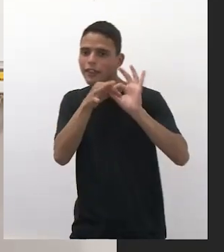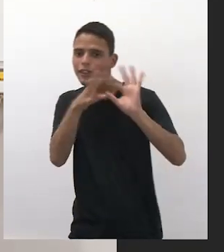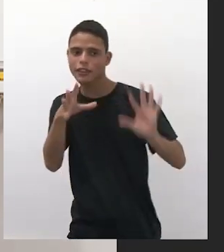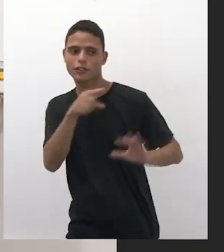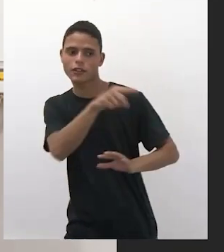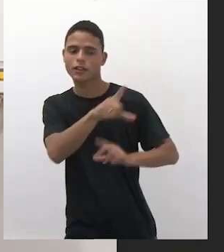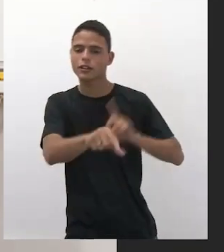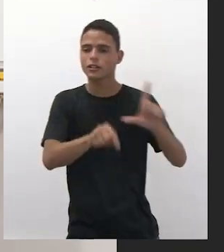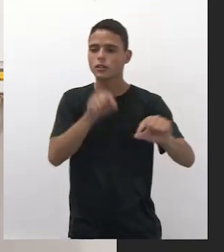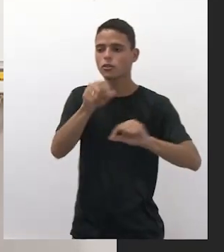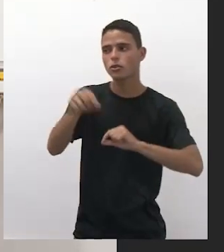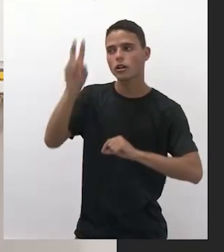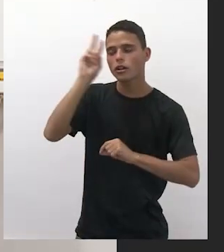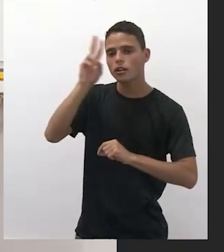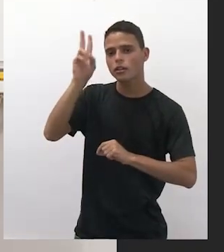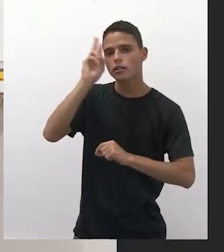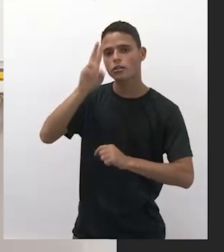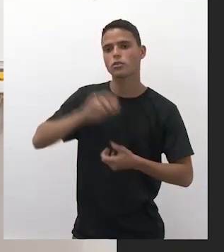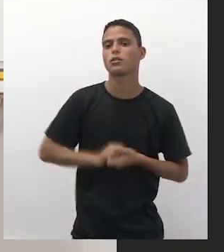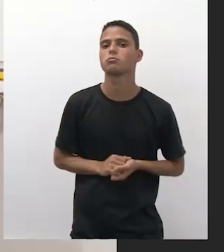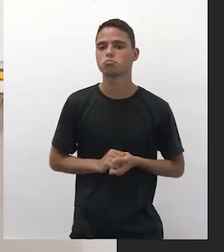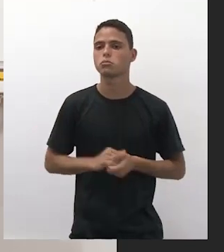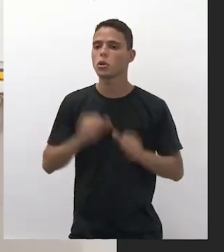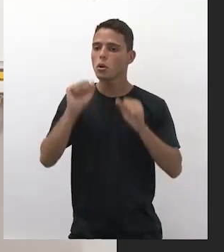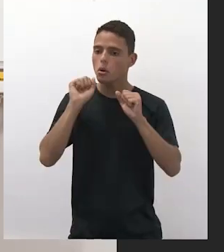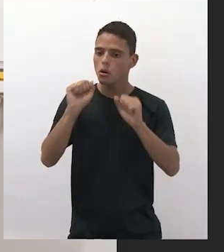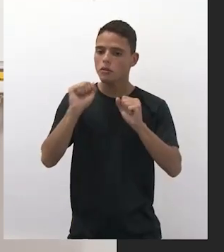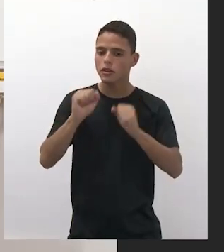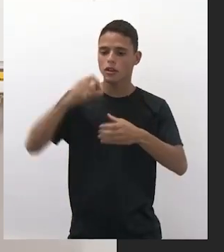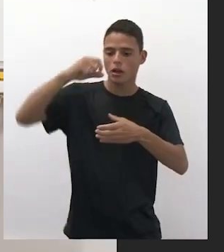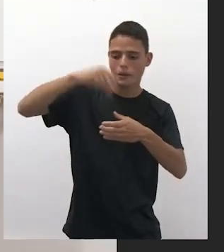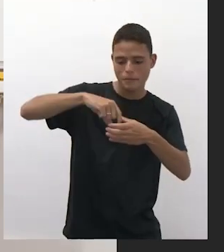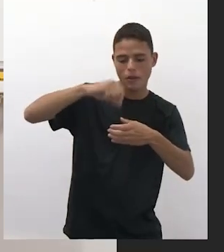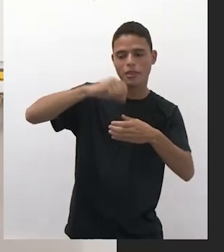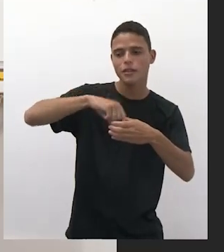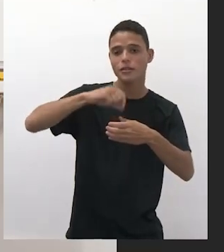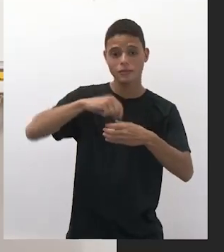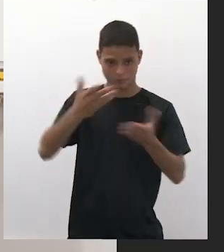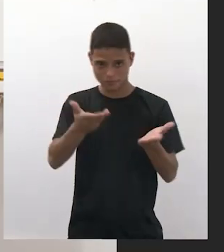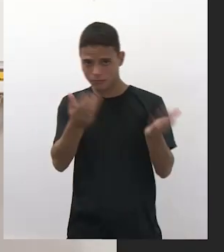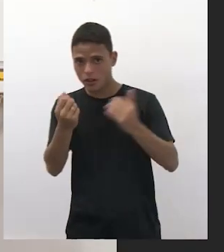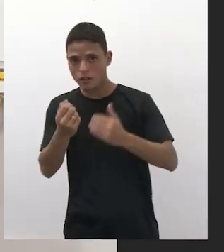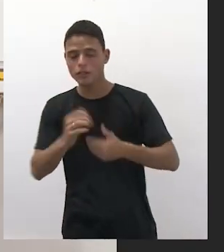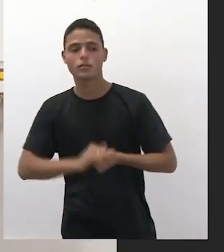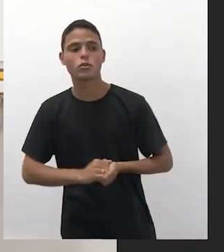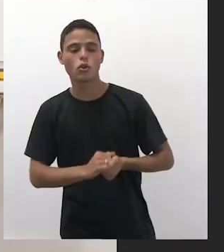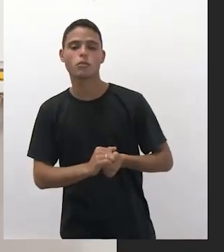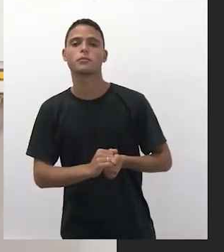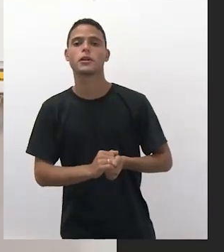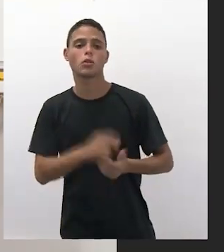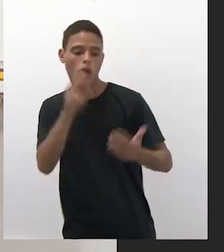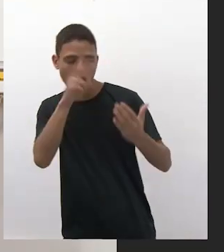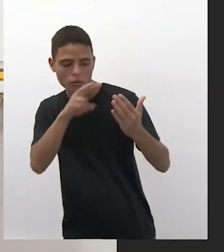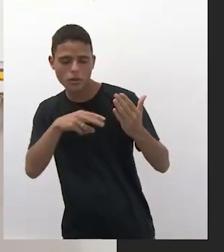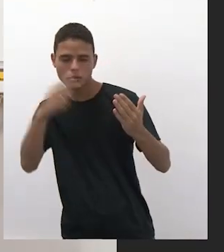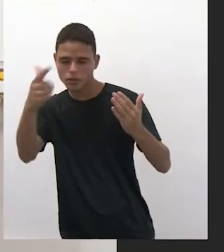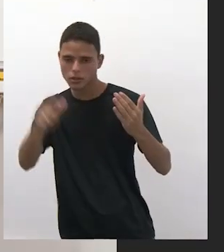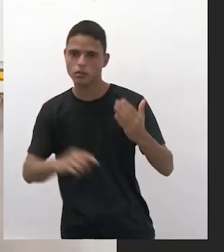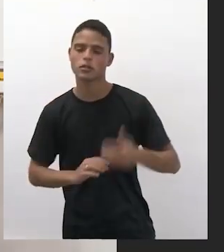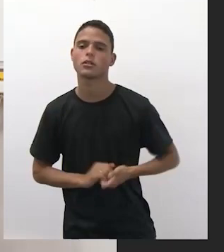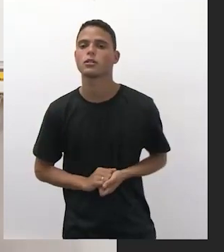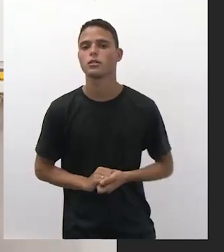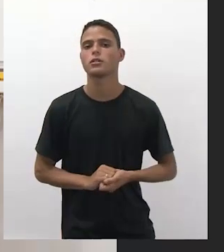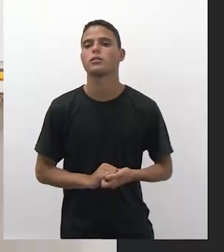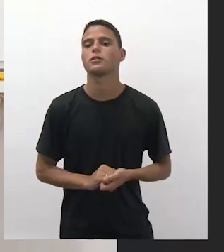histórias, faz uma votação na sala de aula, vamos fazer uma votação para a próxima leitura, conta